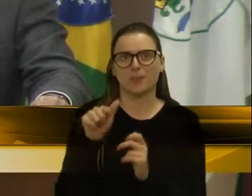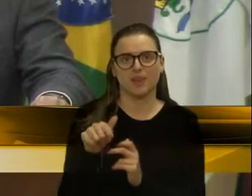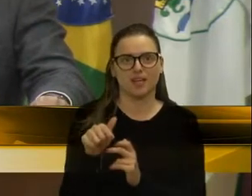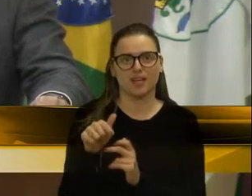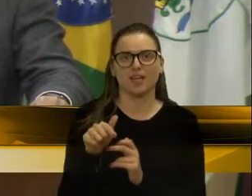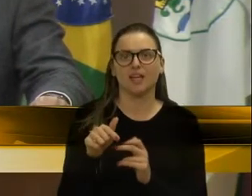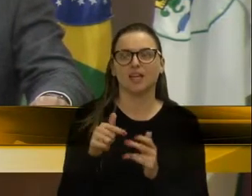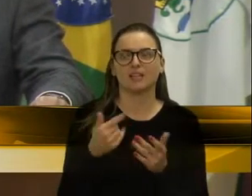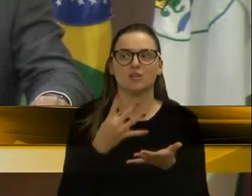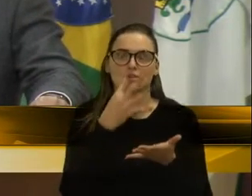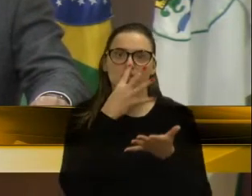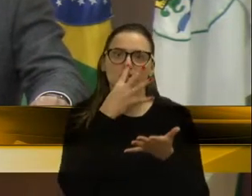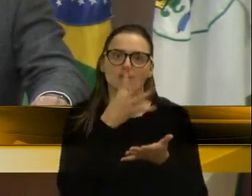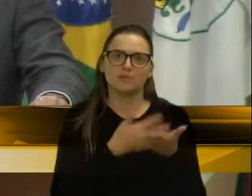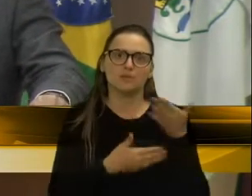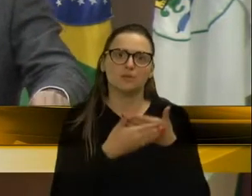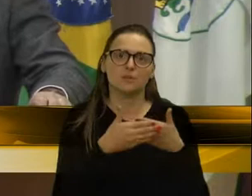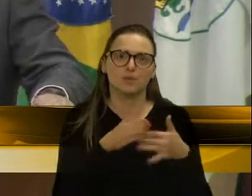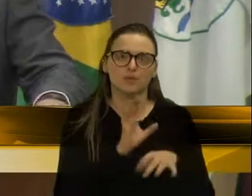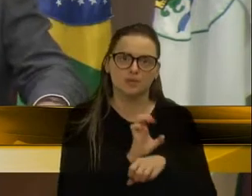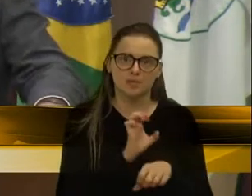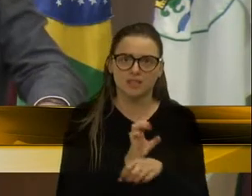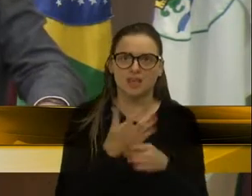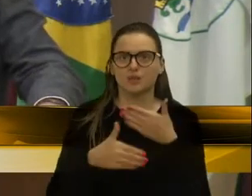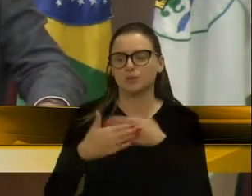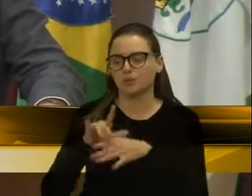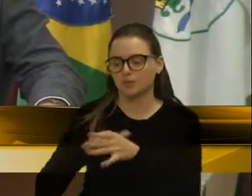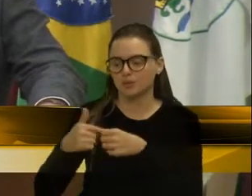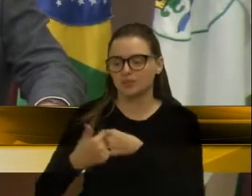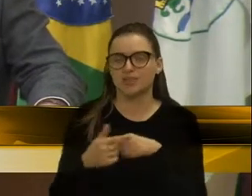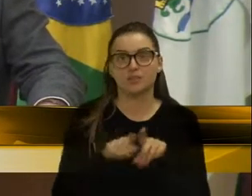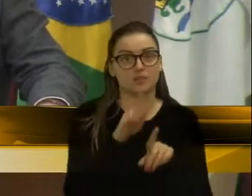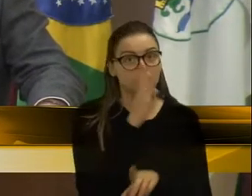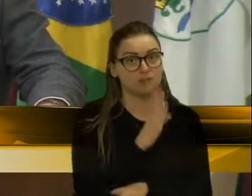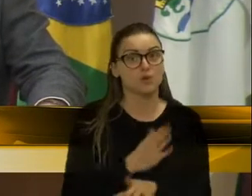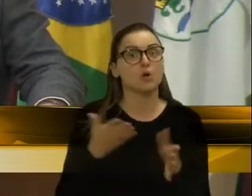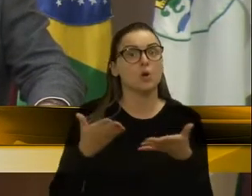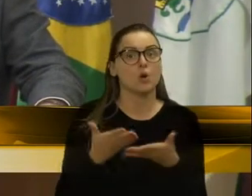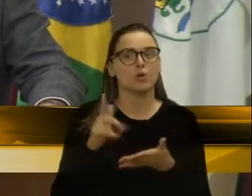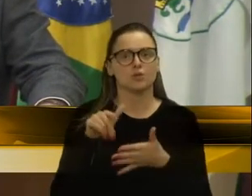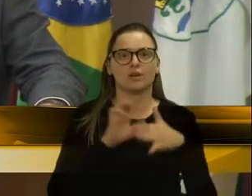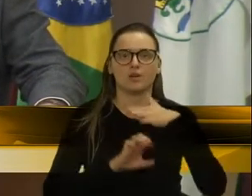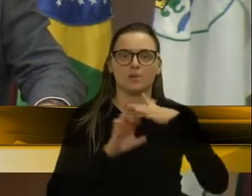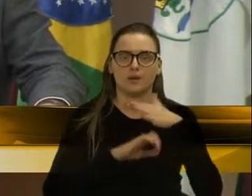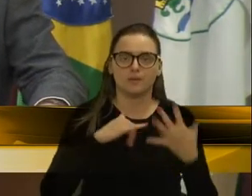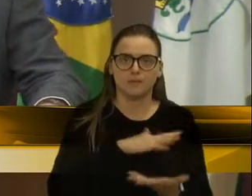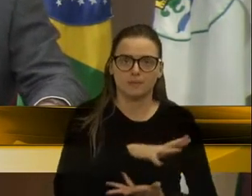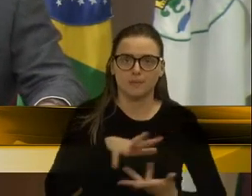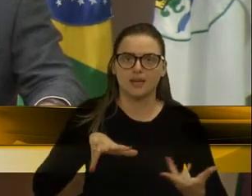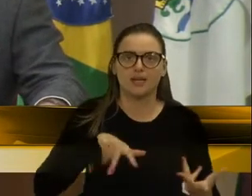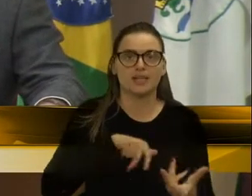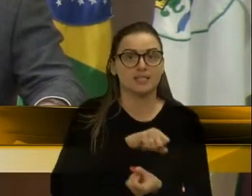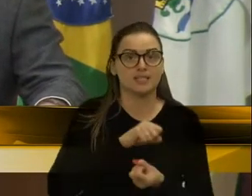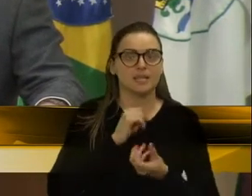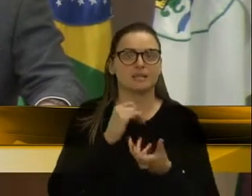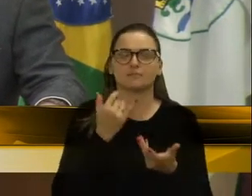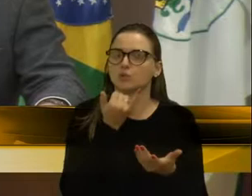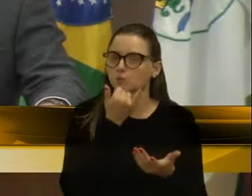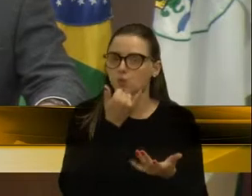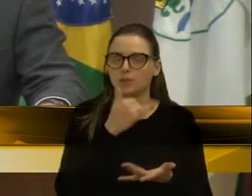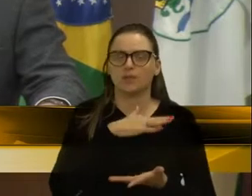grande para o estado pra cidade e para o brasil hoje é uma multinacional em que tem 11